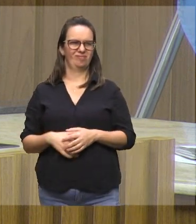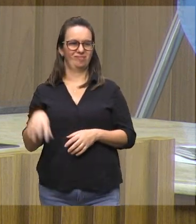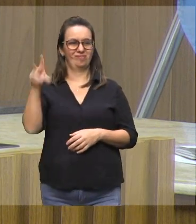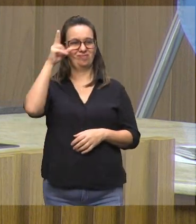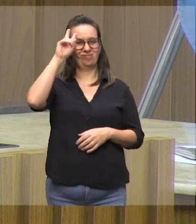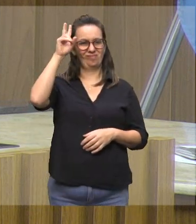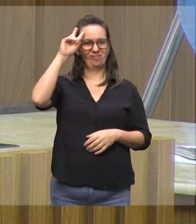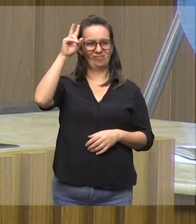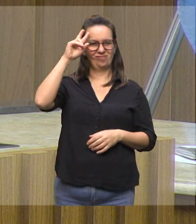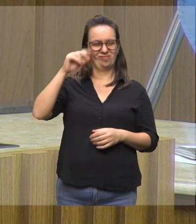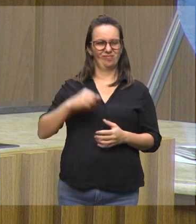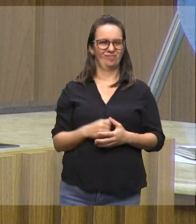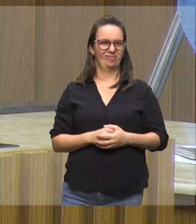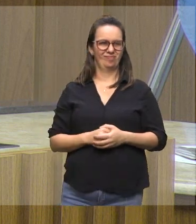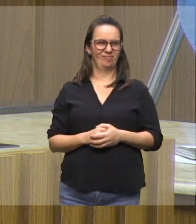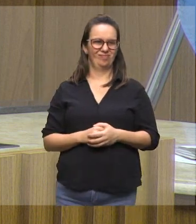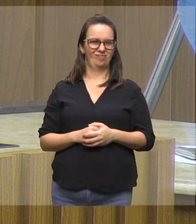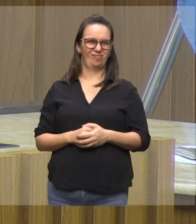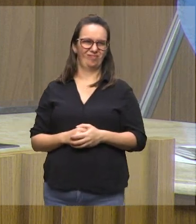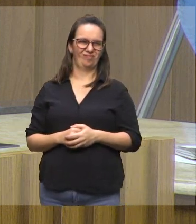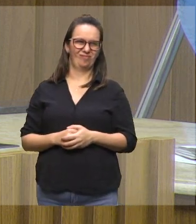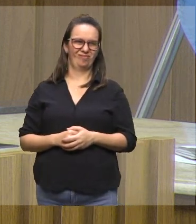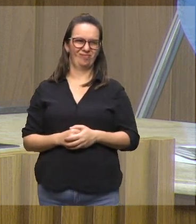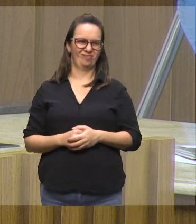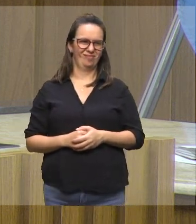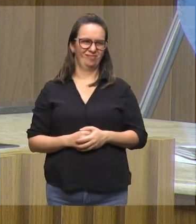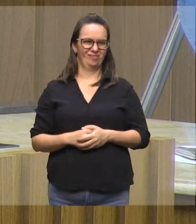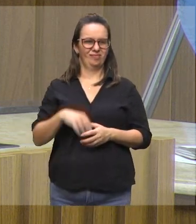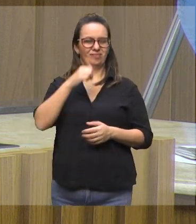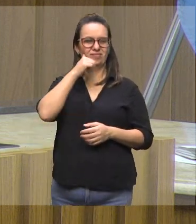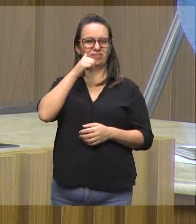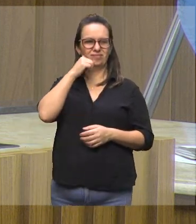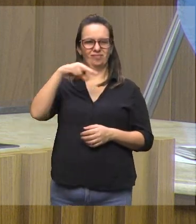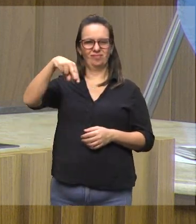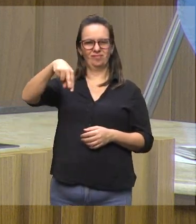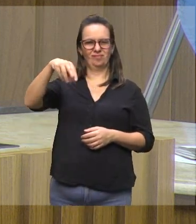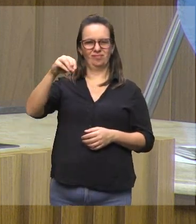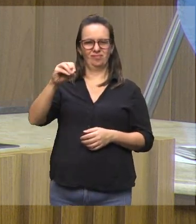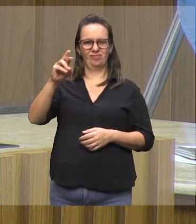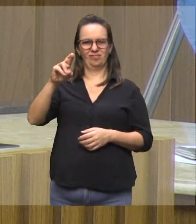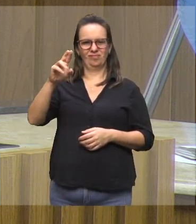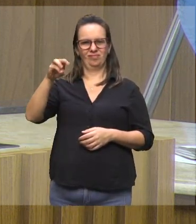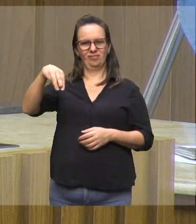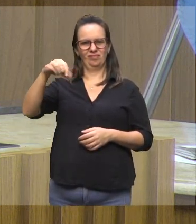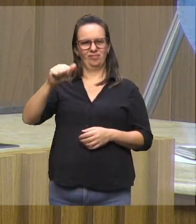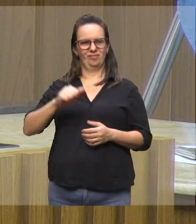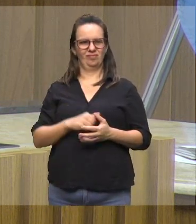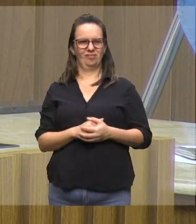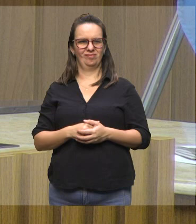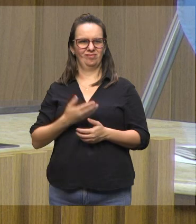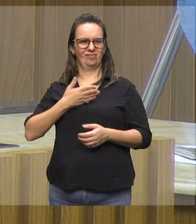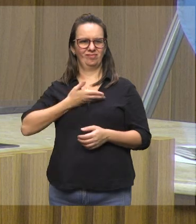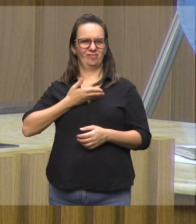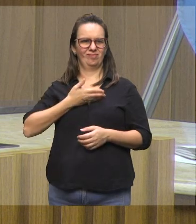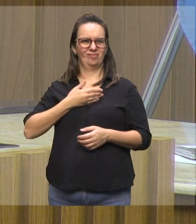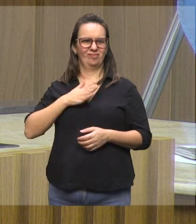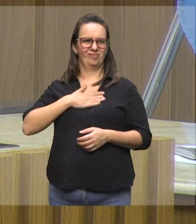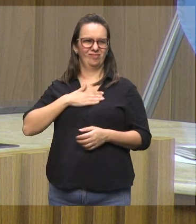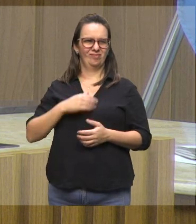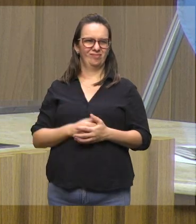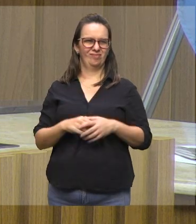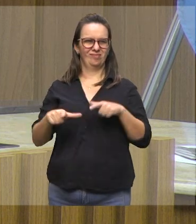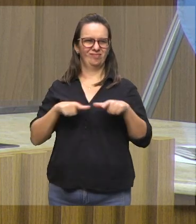ali de uma munícipe, da dona Norma, muito amiga minha, trabalhou comigo na penitenciária, e ela faz